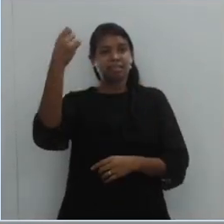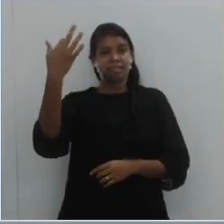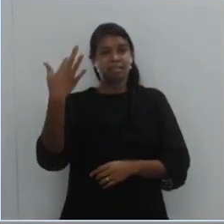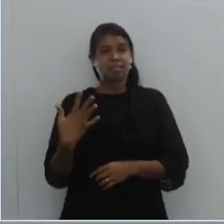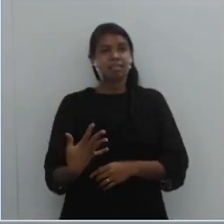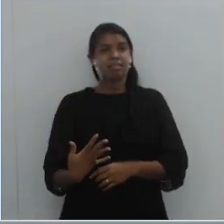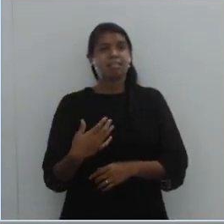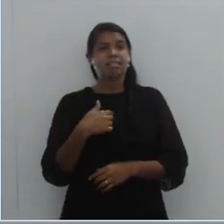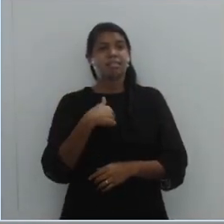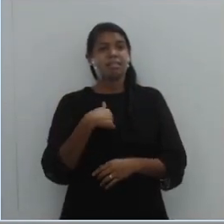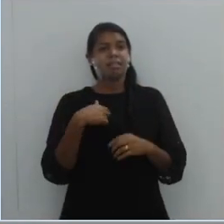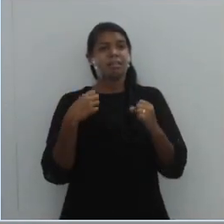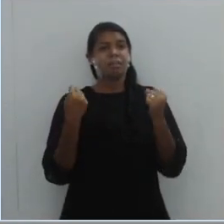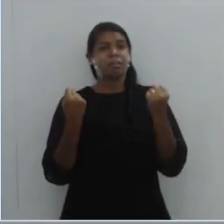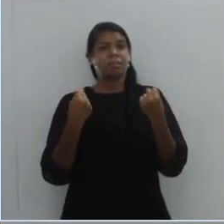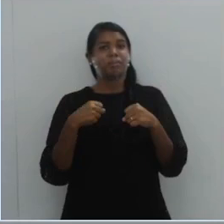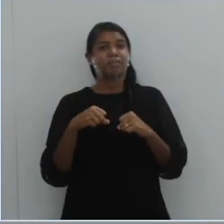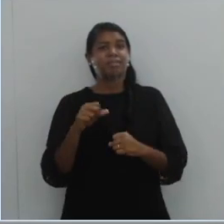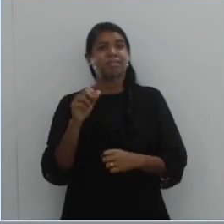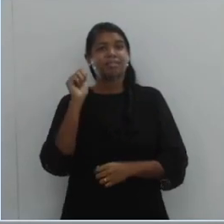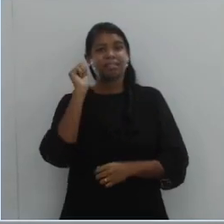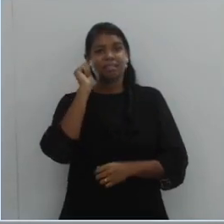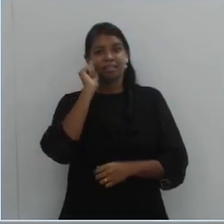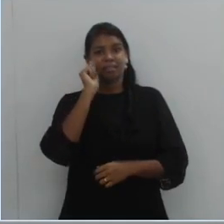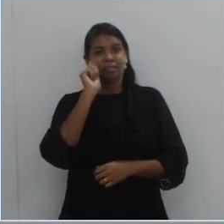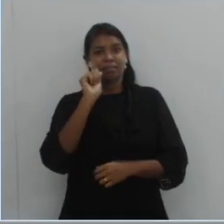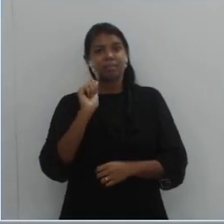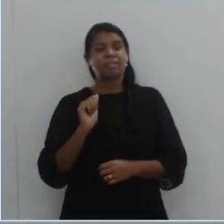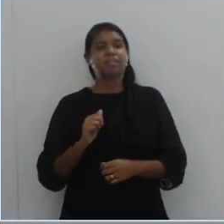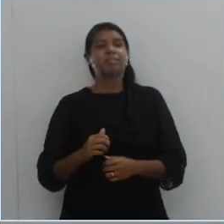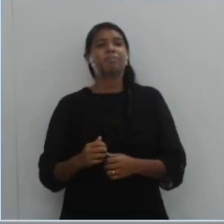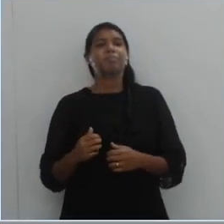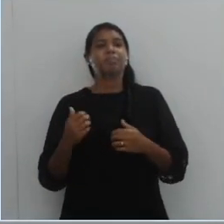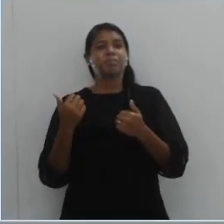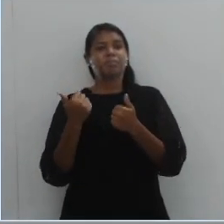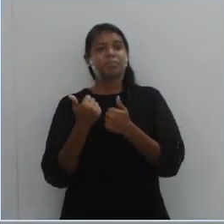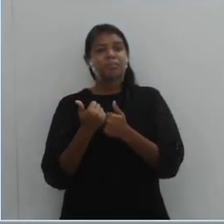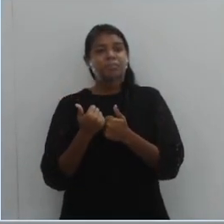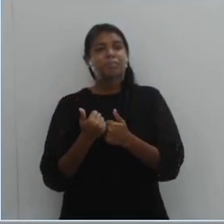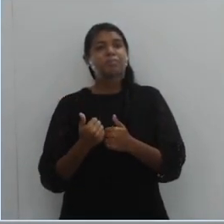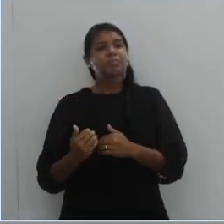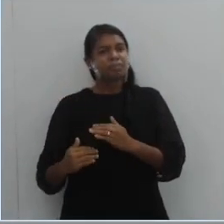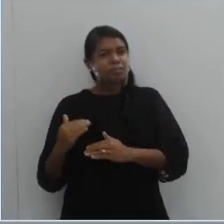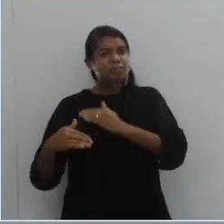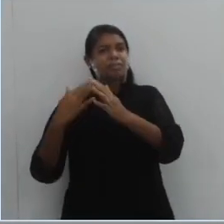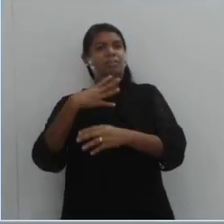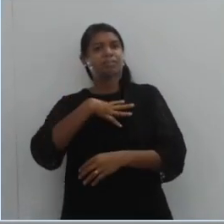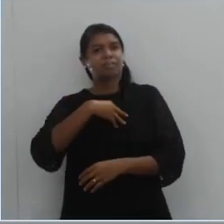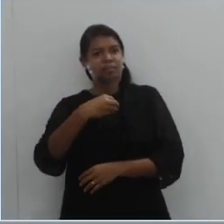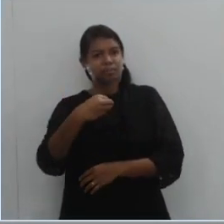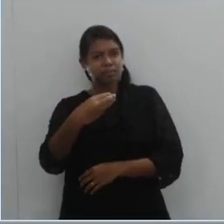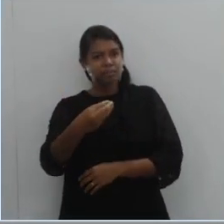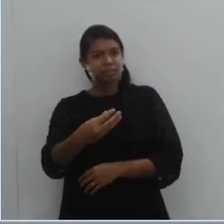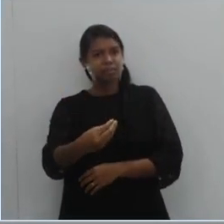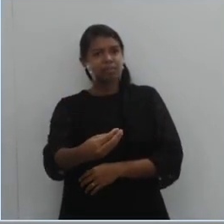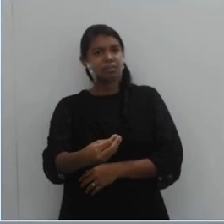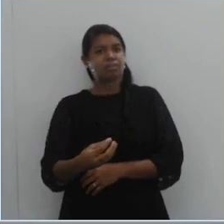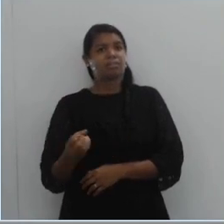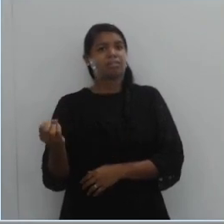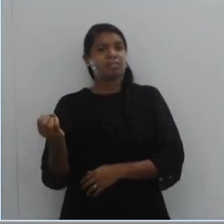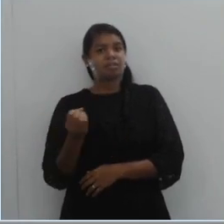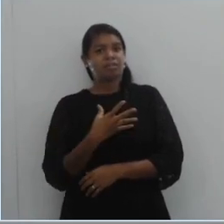eu preciso que as mulheres, mesmo sendo submissas, elas procriem. Por quê? Porque eu vou ter